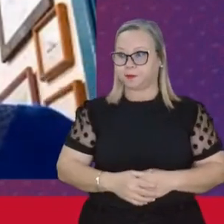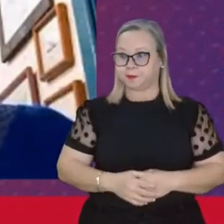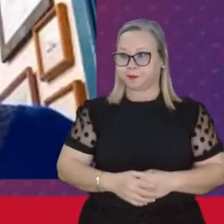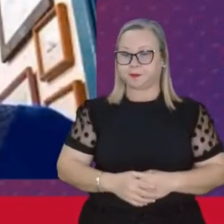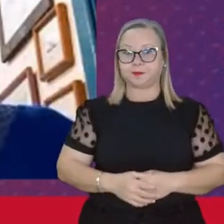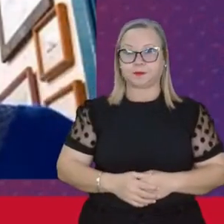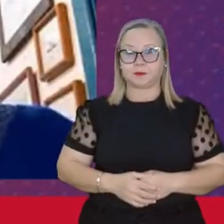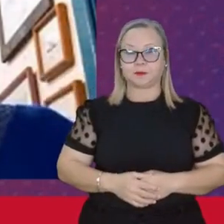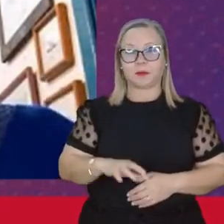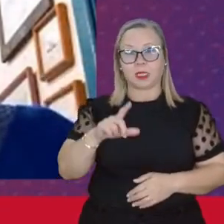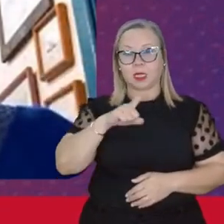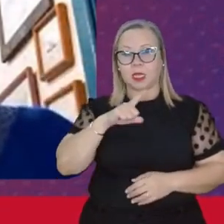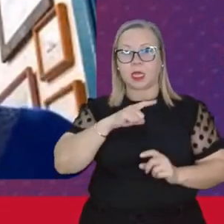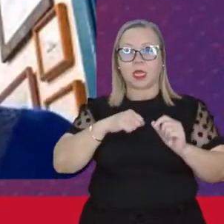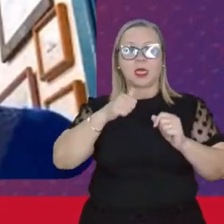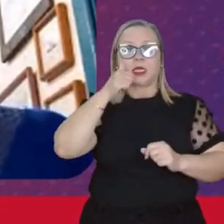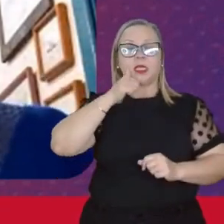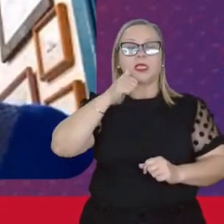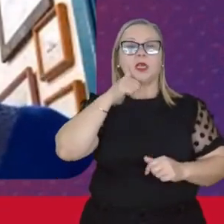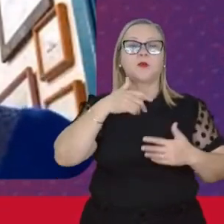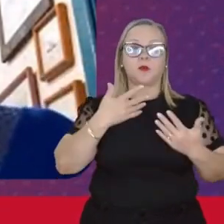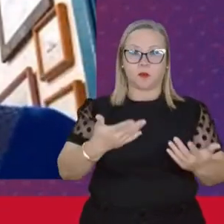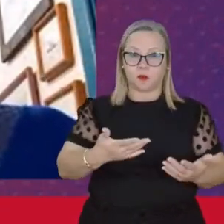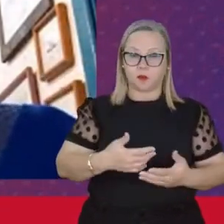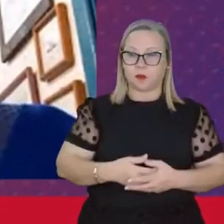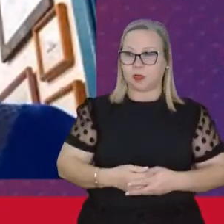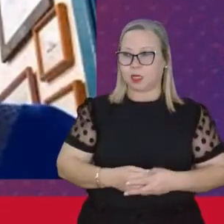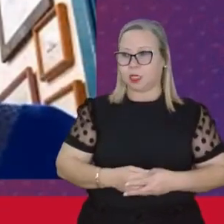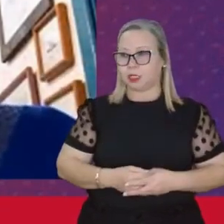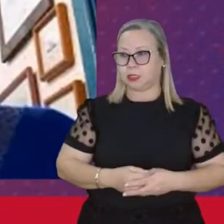Ela tem mulheres numa